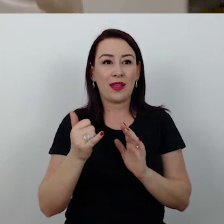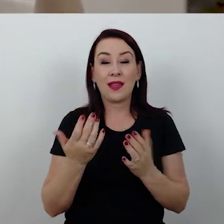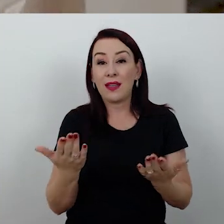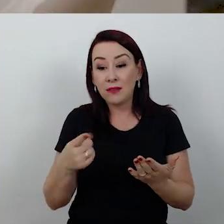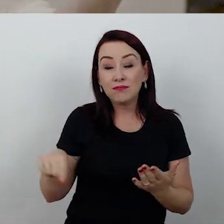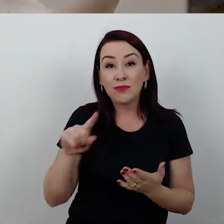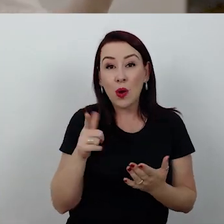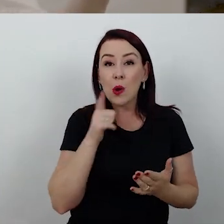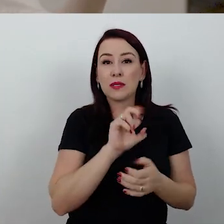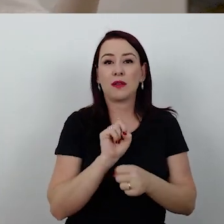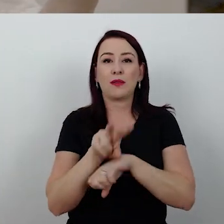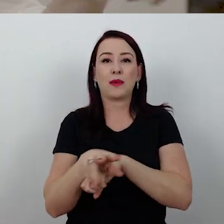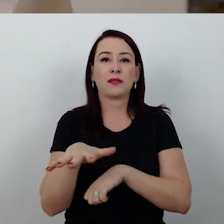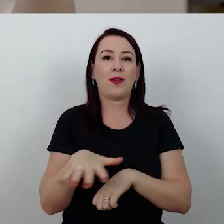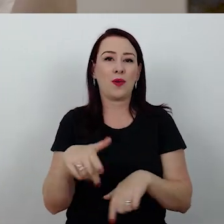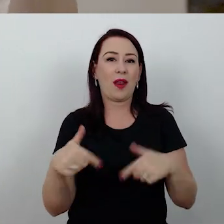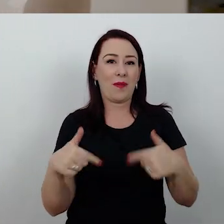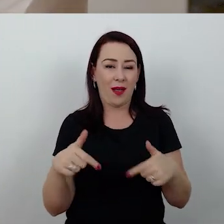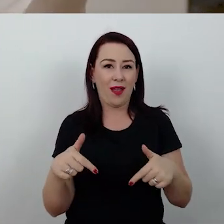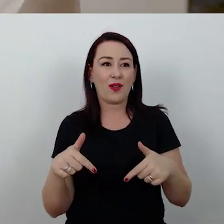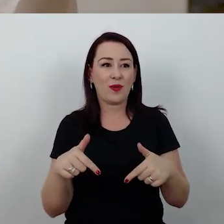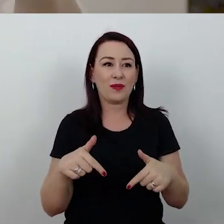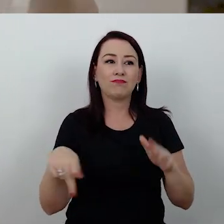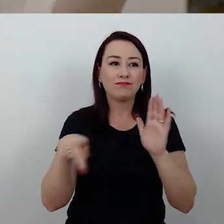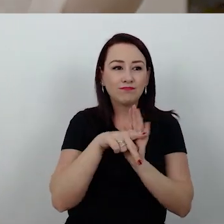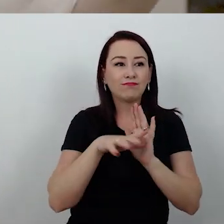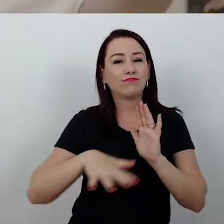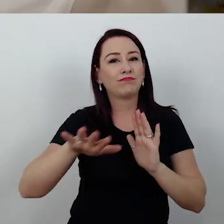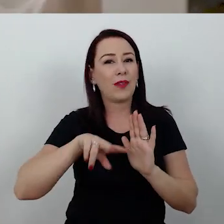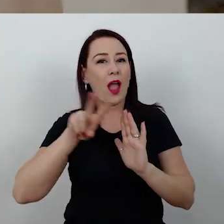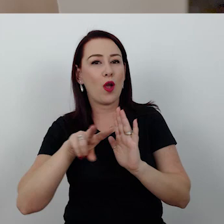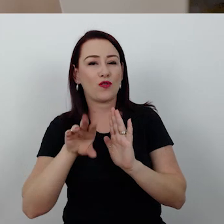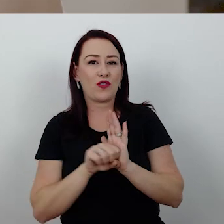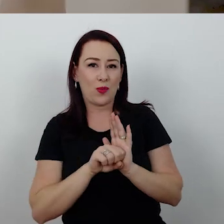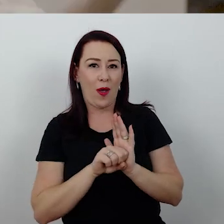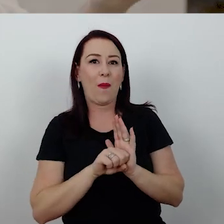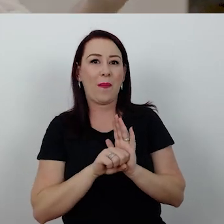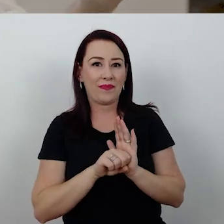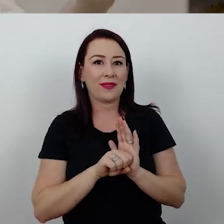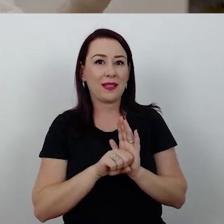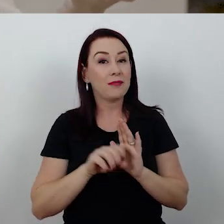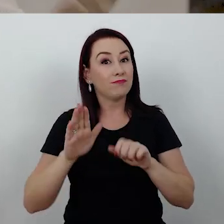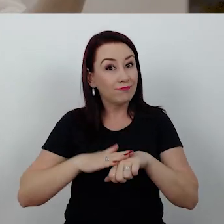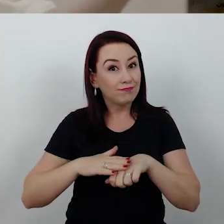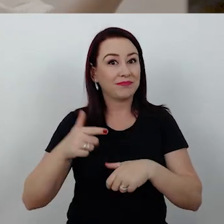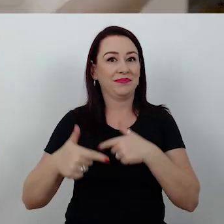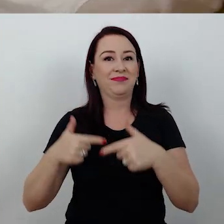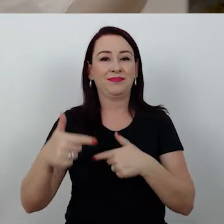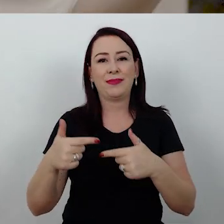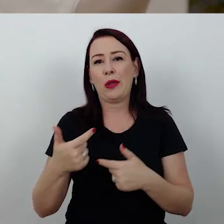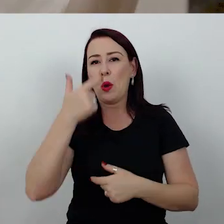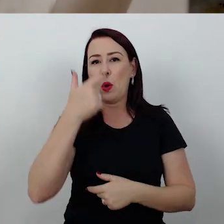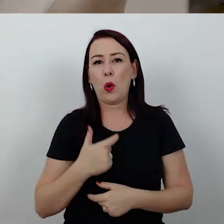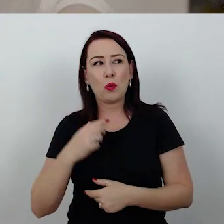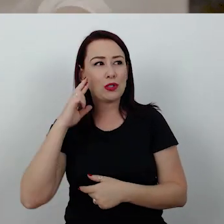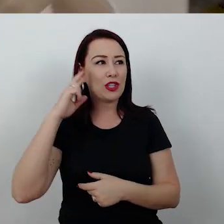conseguissem ingressar no mercado de trabalho, no mundo do audiovisual ali, como realizadores. Então, roteiristas,